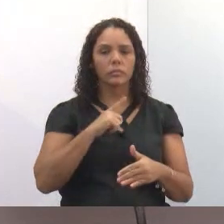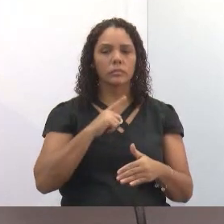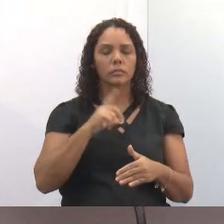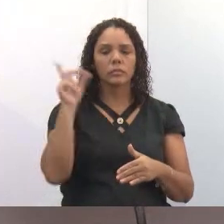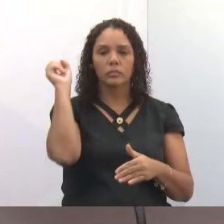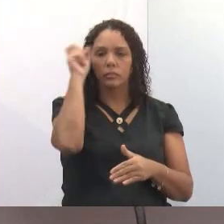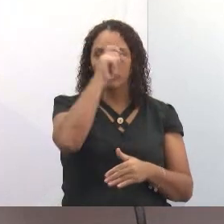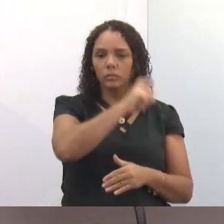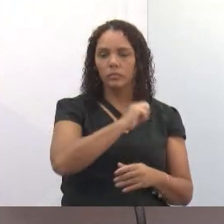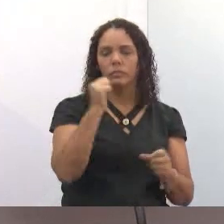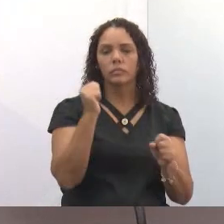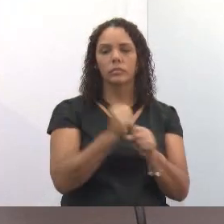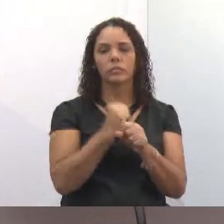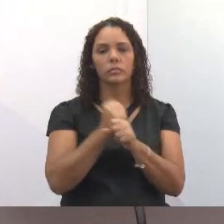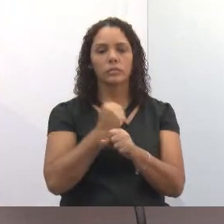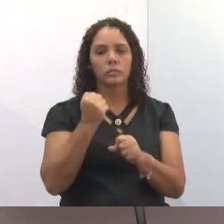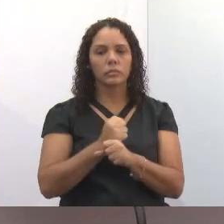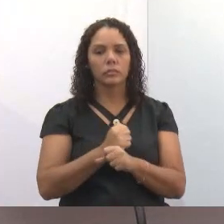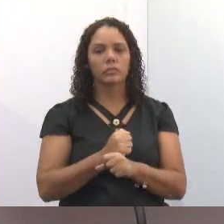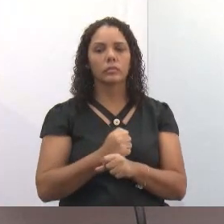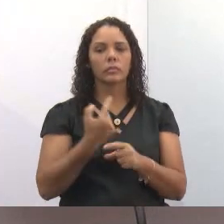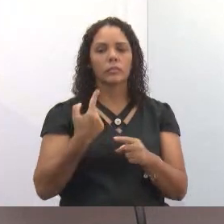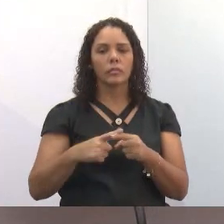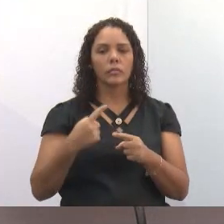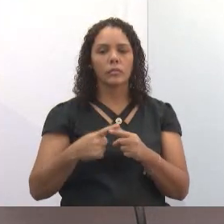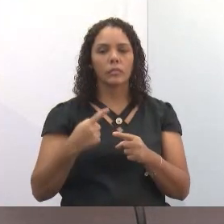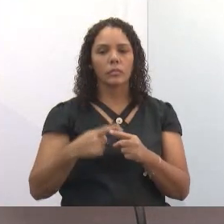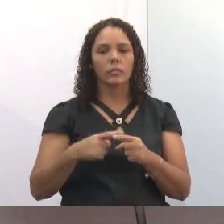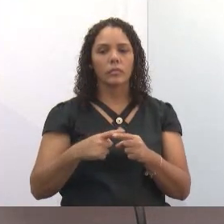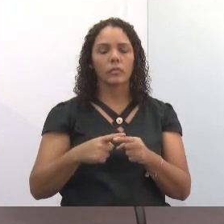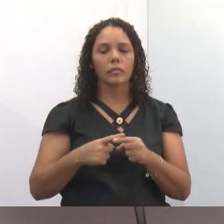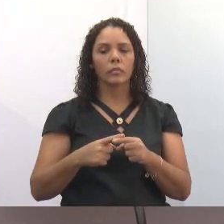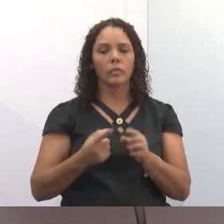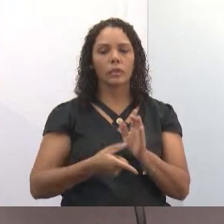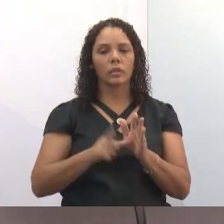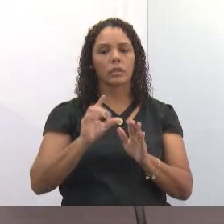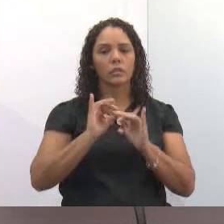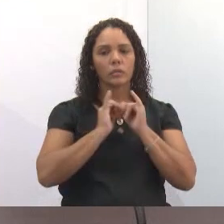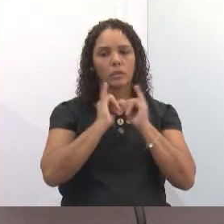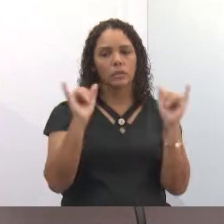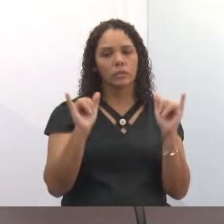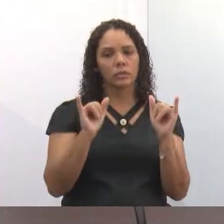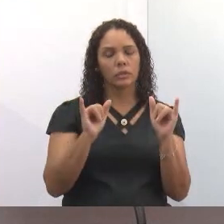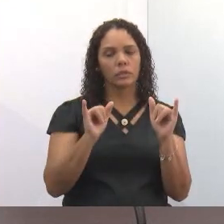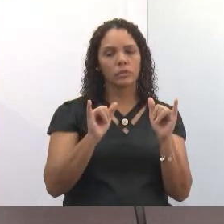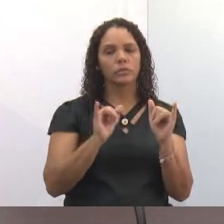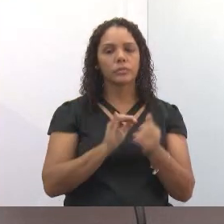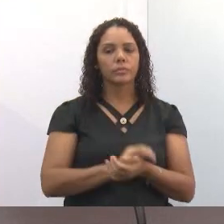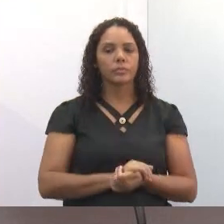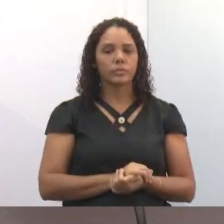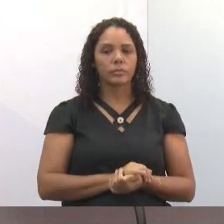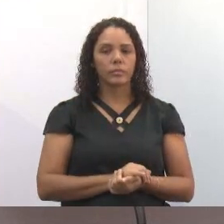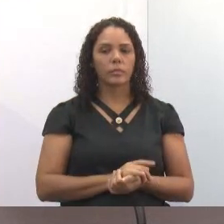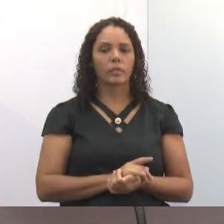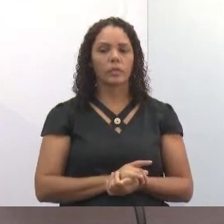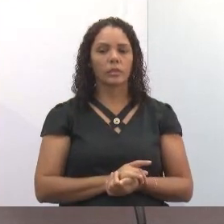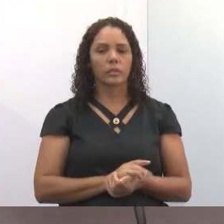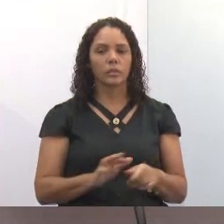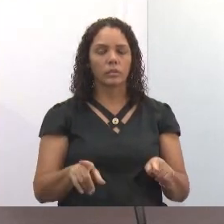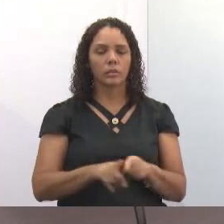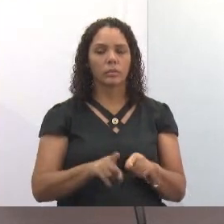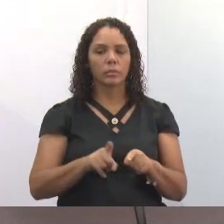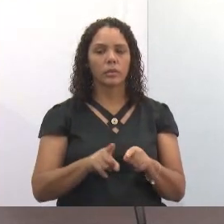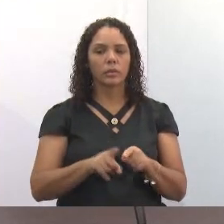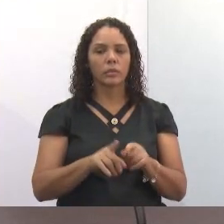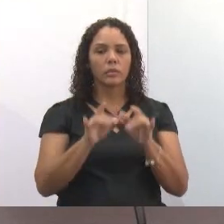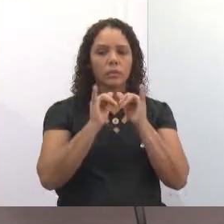das tarefas previstas, as quais foram devidamente advertidas. Posteriormente, foi enviada uma